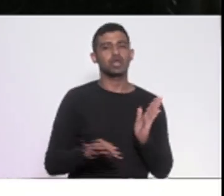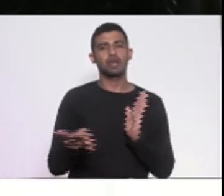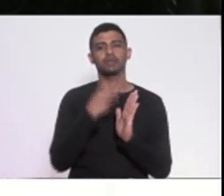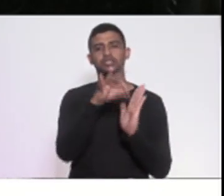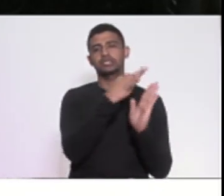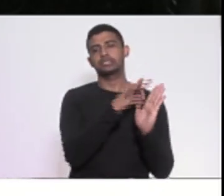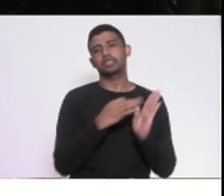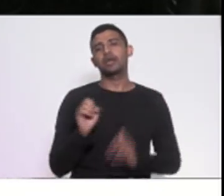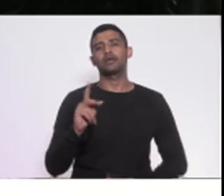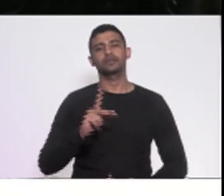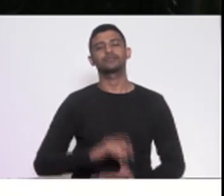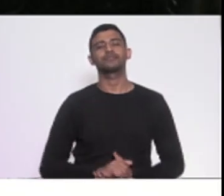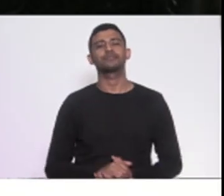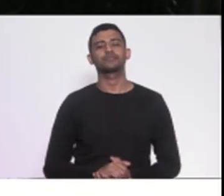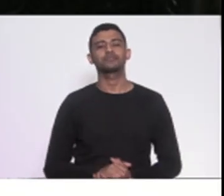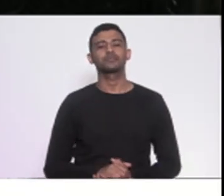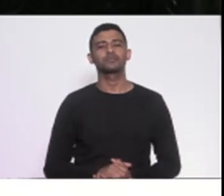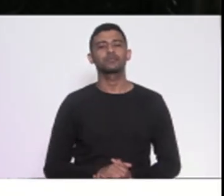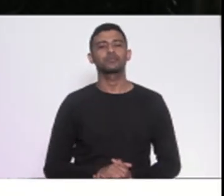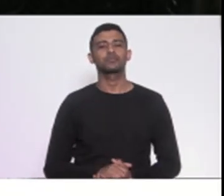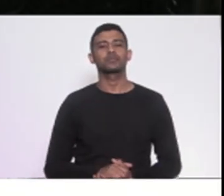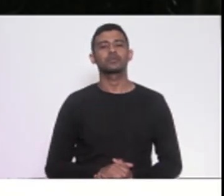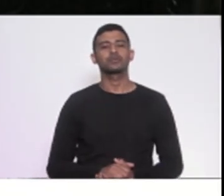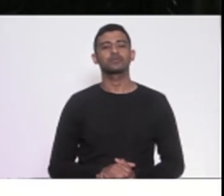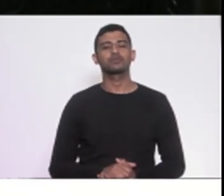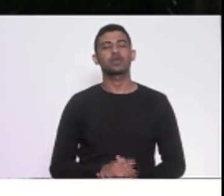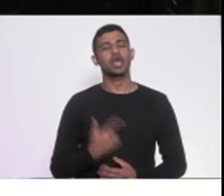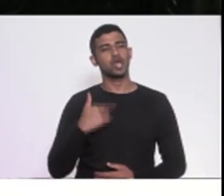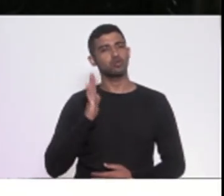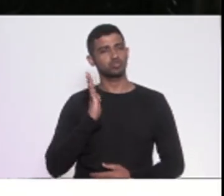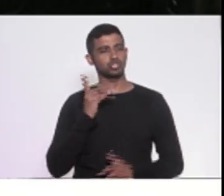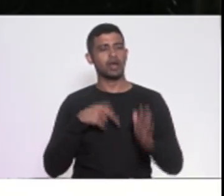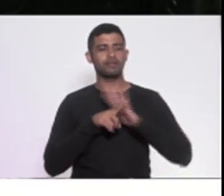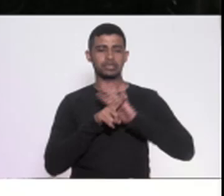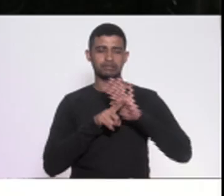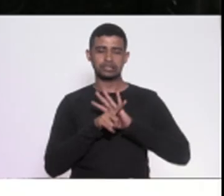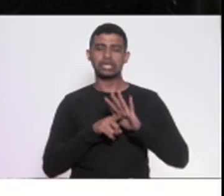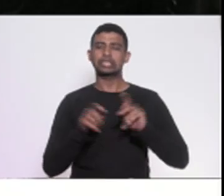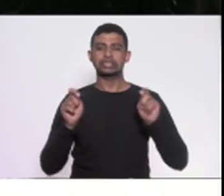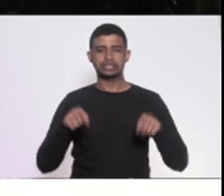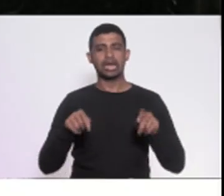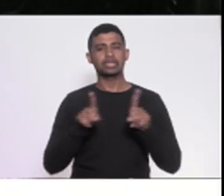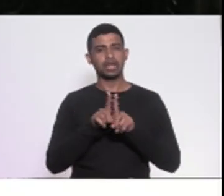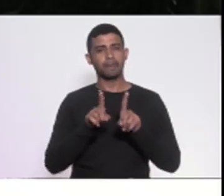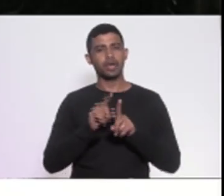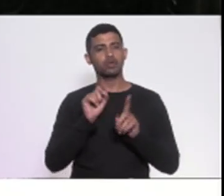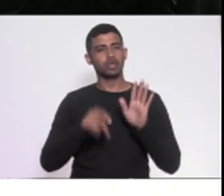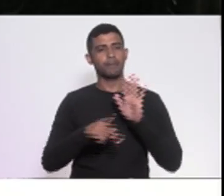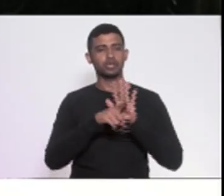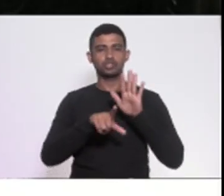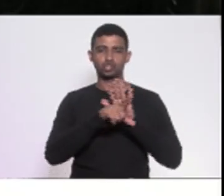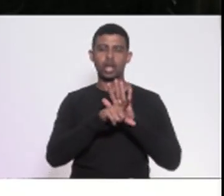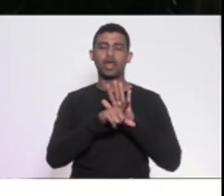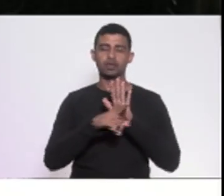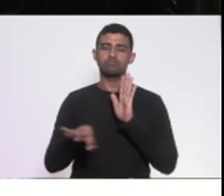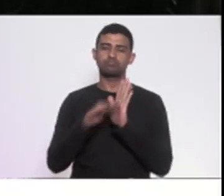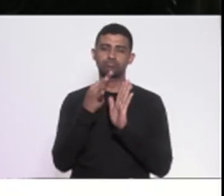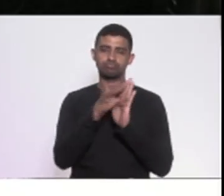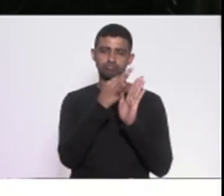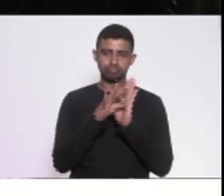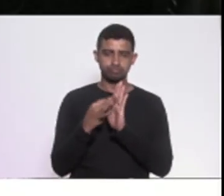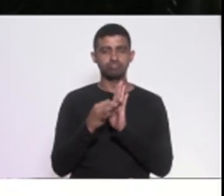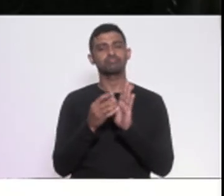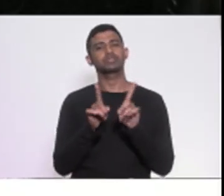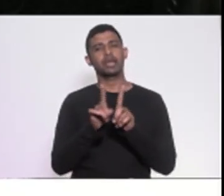Ou seja, não só pelas recomendações, mas já verifiquei aqui que há também possibilidade de projetos de lei de indicação legislativa,